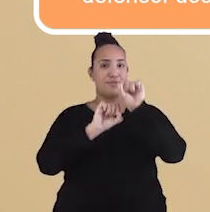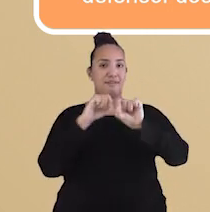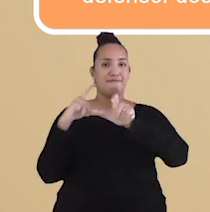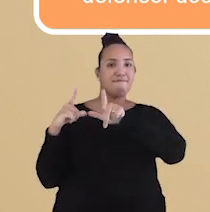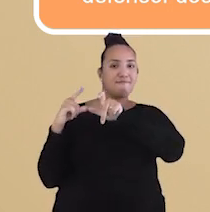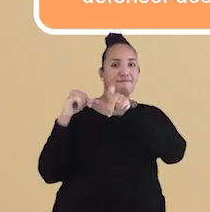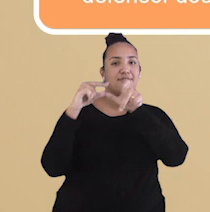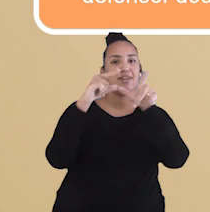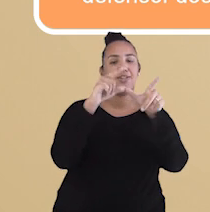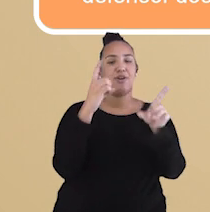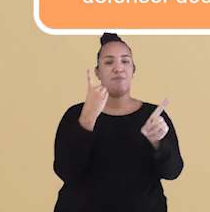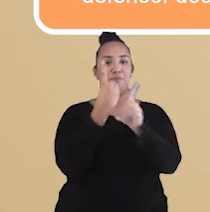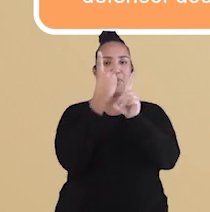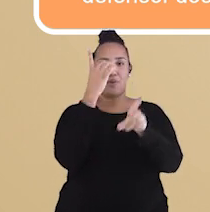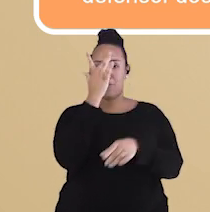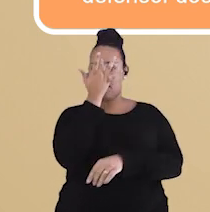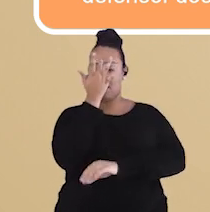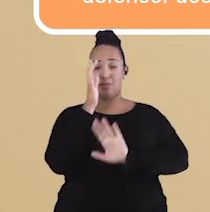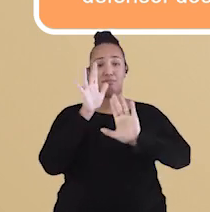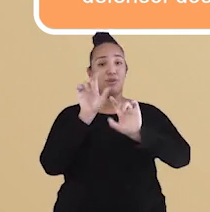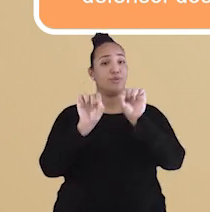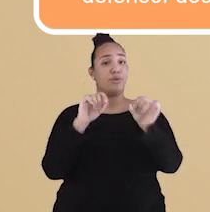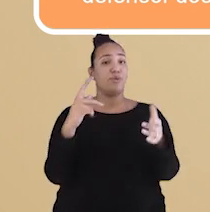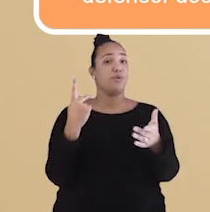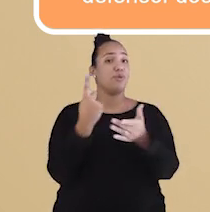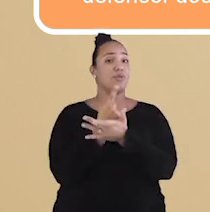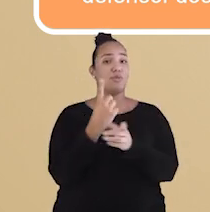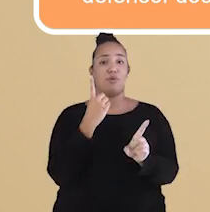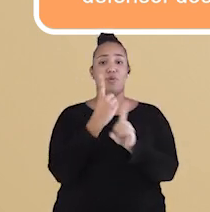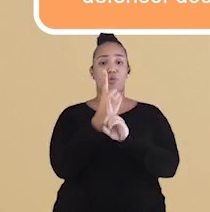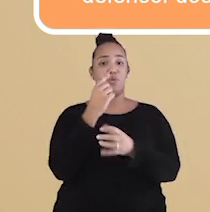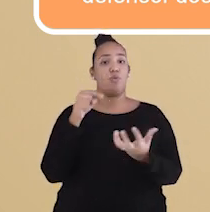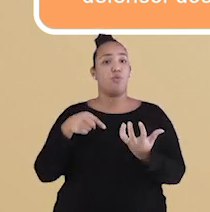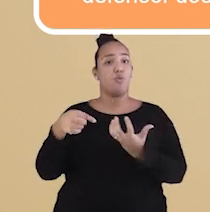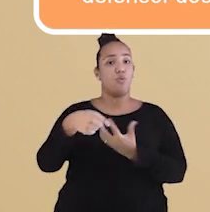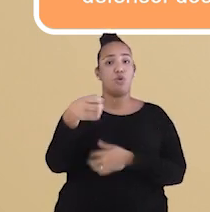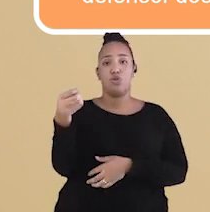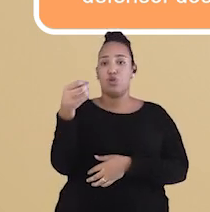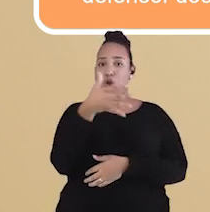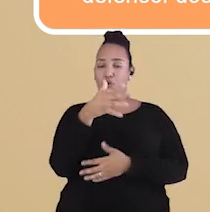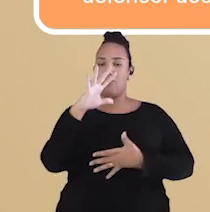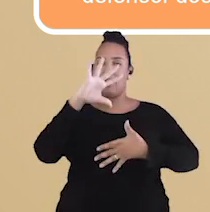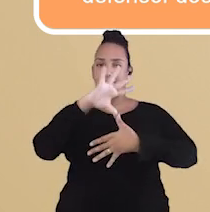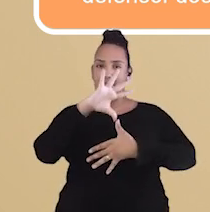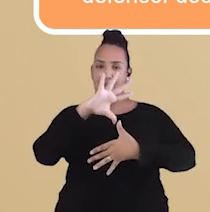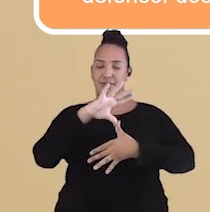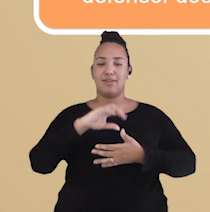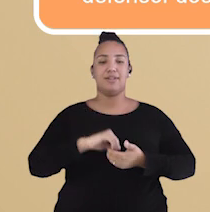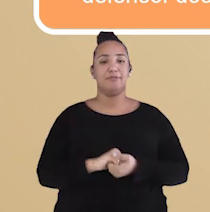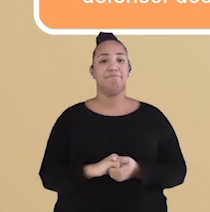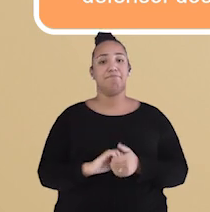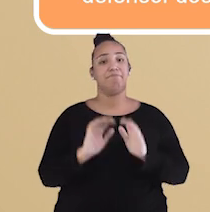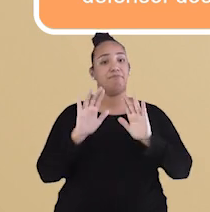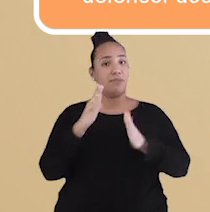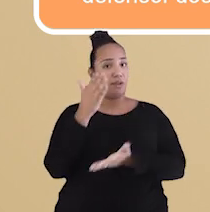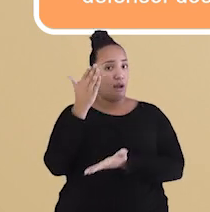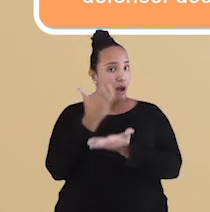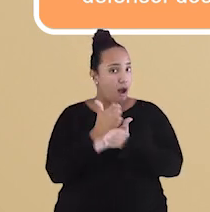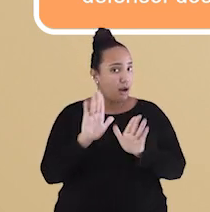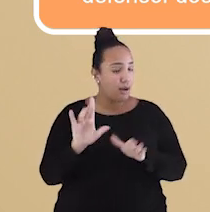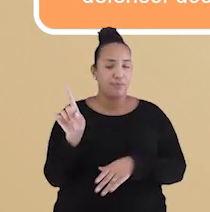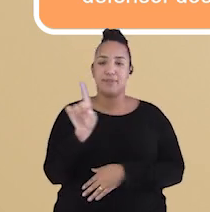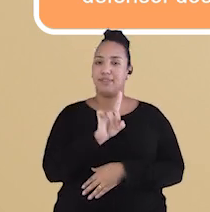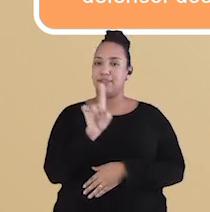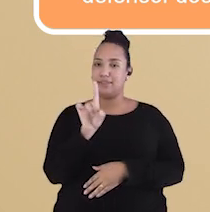se aventurar numa viagem rumo às Índias, mas que acabou descobrindo um novo continente, a América. Mas não acabou por